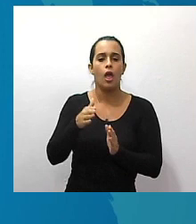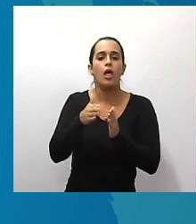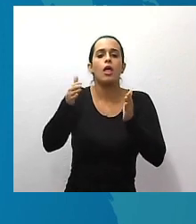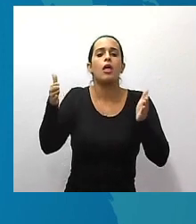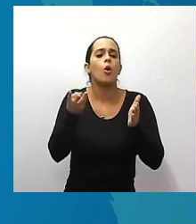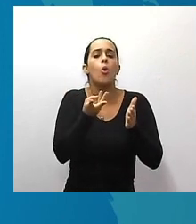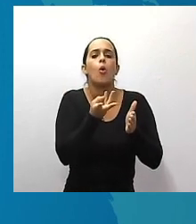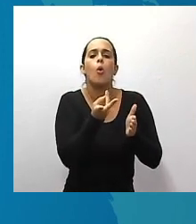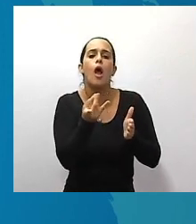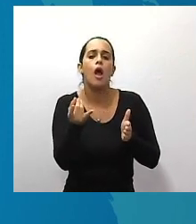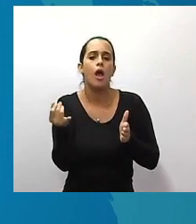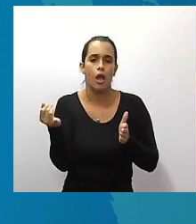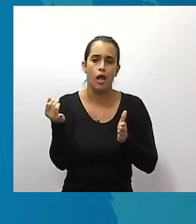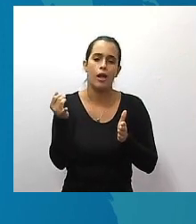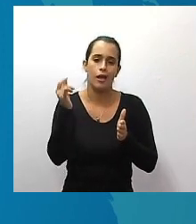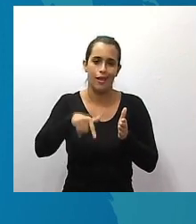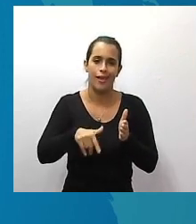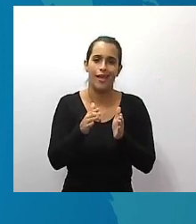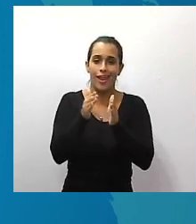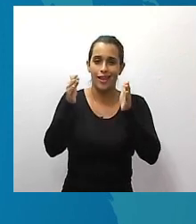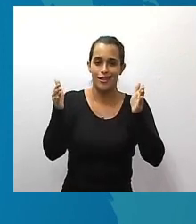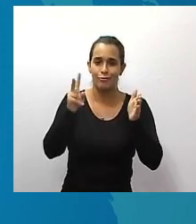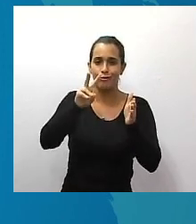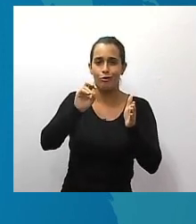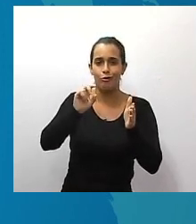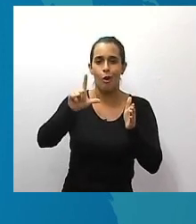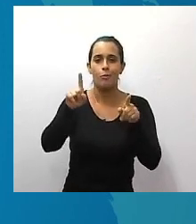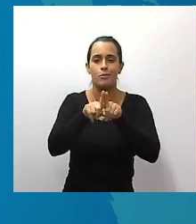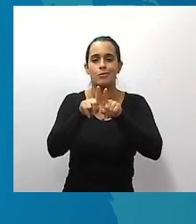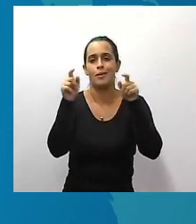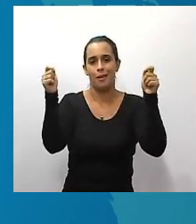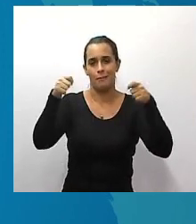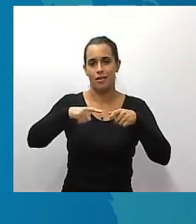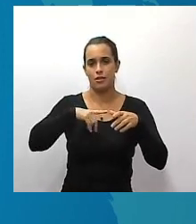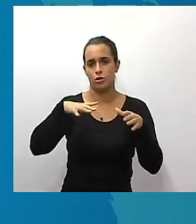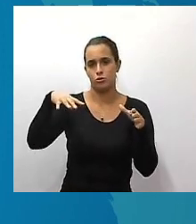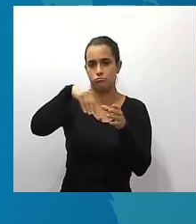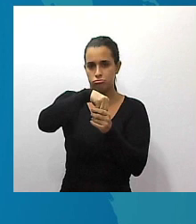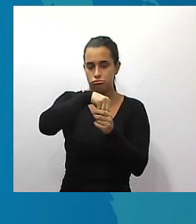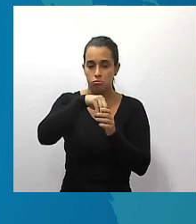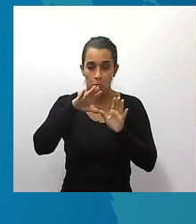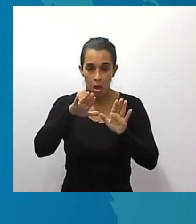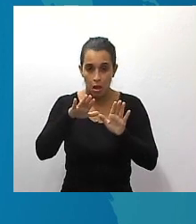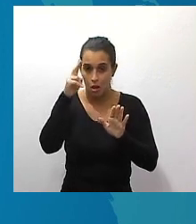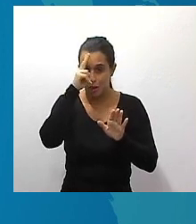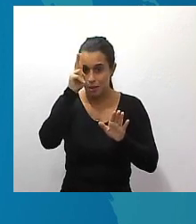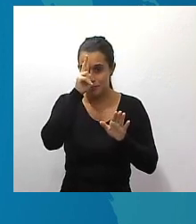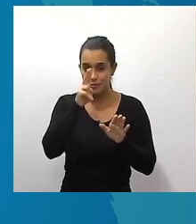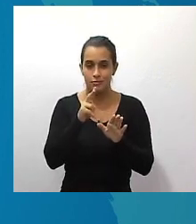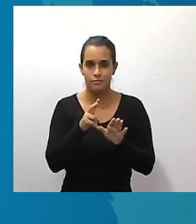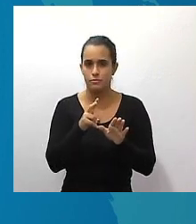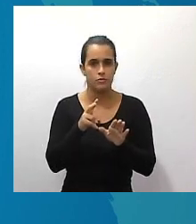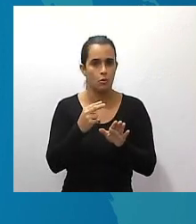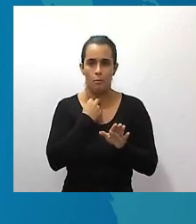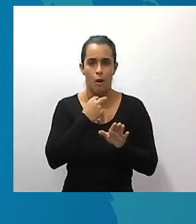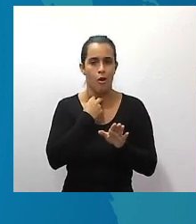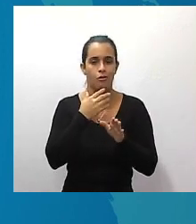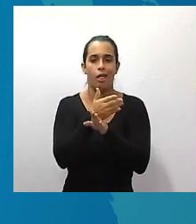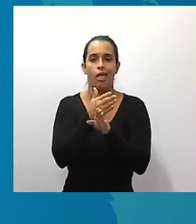hoje de volume e capacidade em cilindros e prismas, tá bom? E quanto ao leite, não tem como deixar de